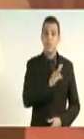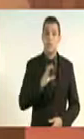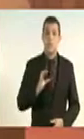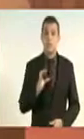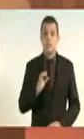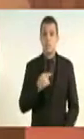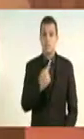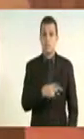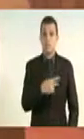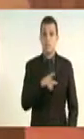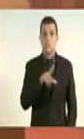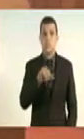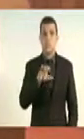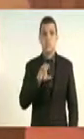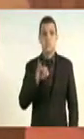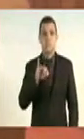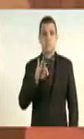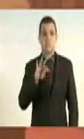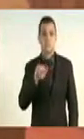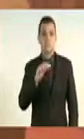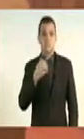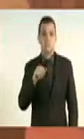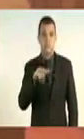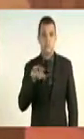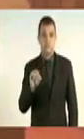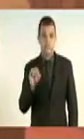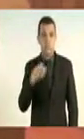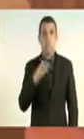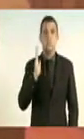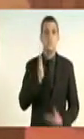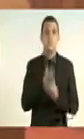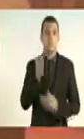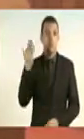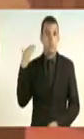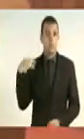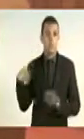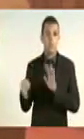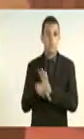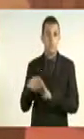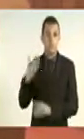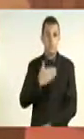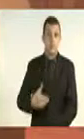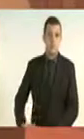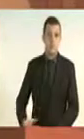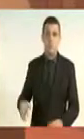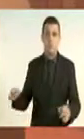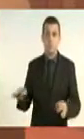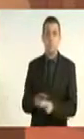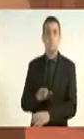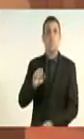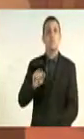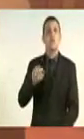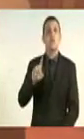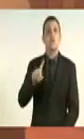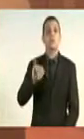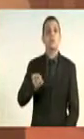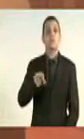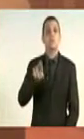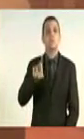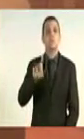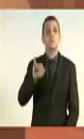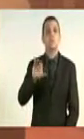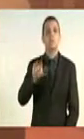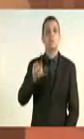o que diz respeito aos processos da gestão anterior foram adjudicados, ou seja, eles não foram julgados, não houve a fase